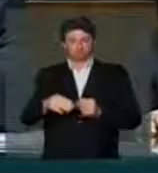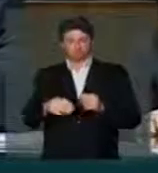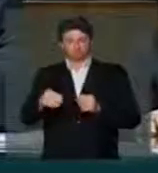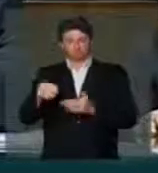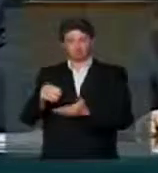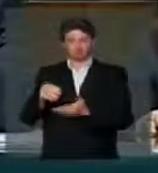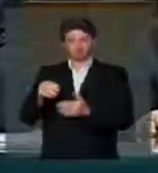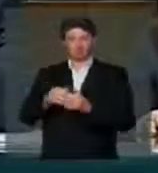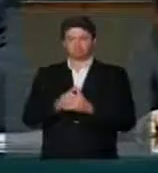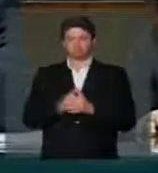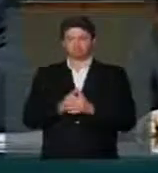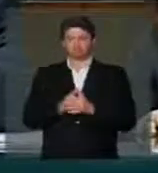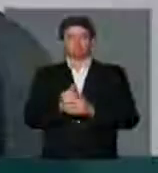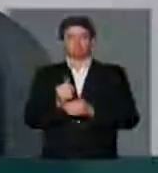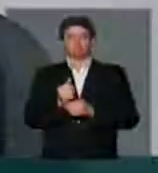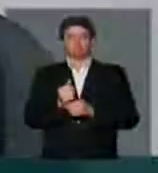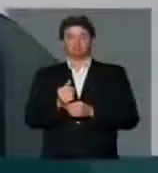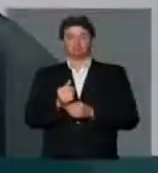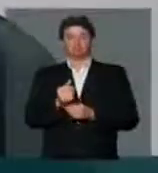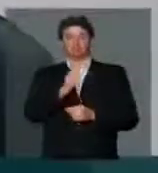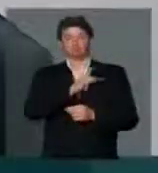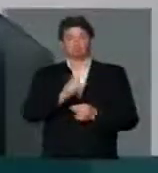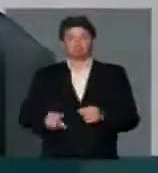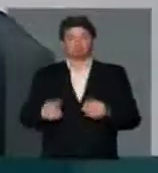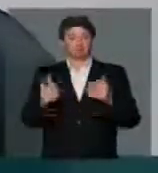Bom, Baiano. Senhor presidente,